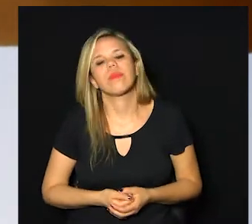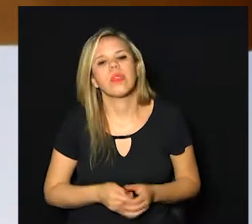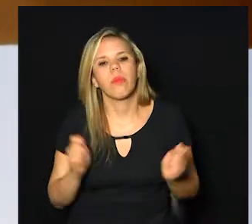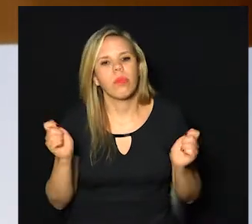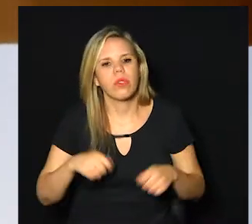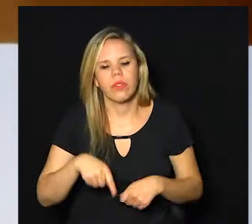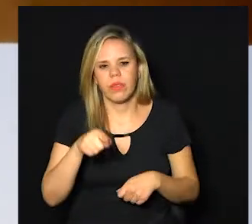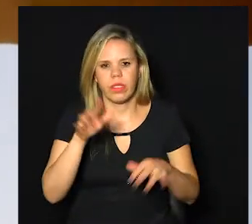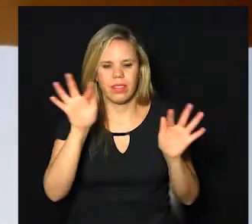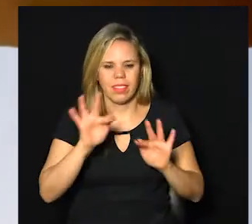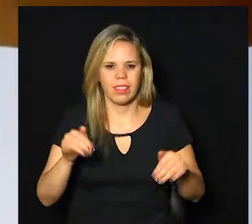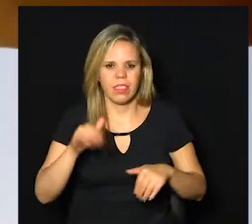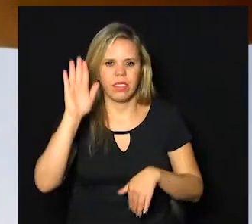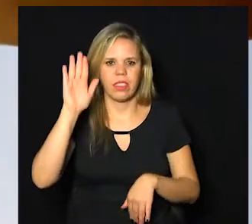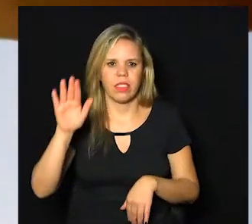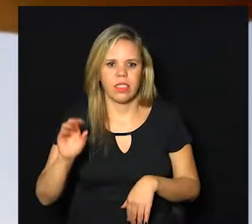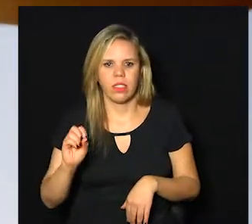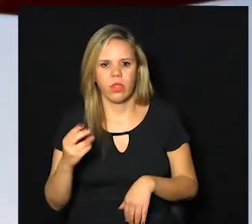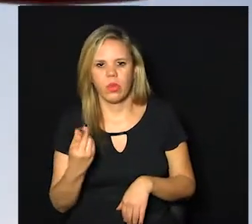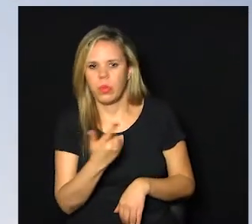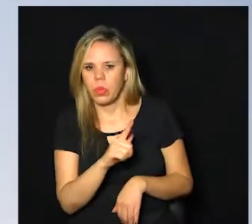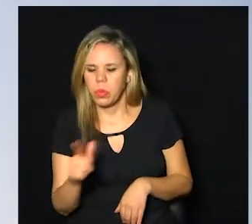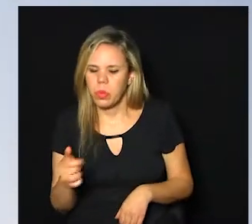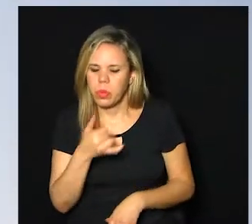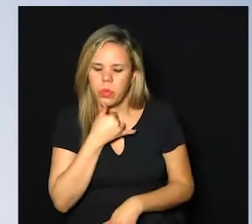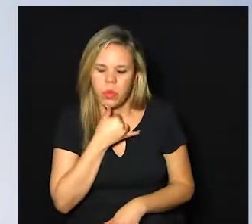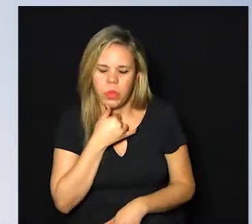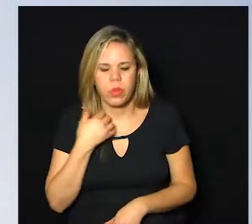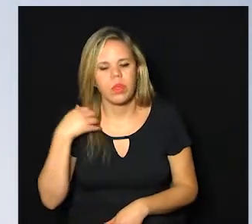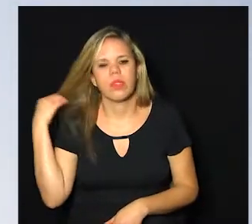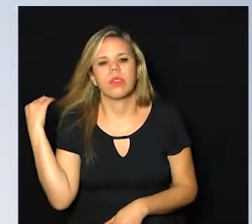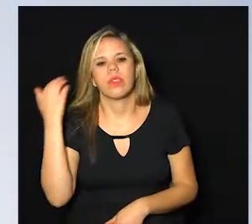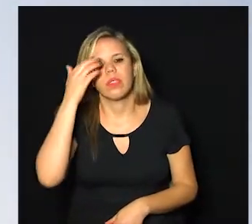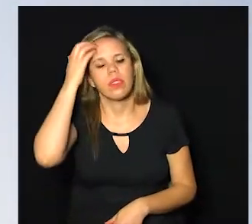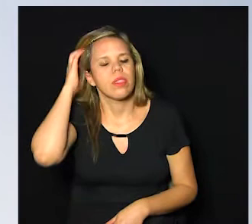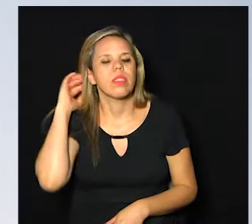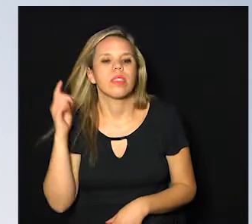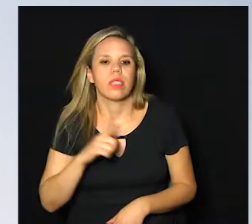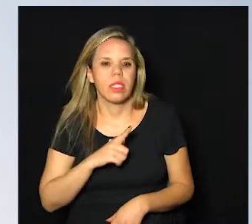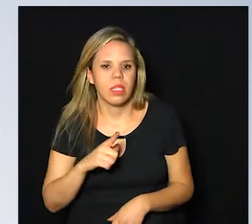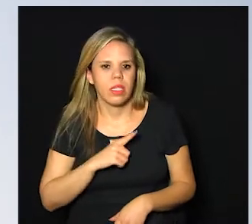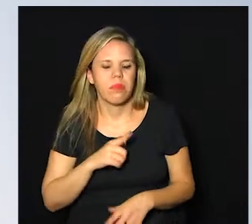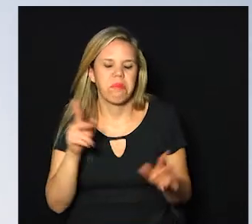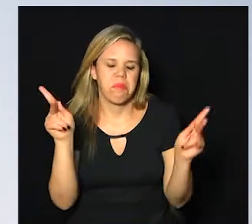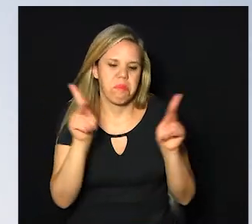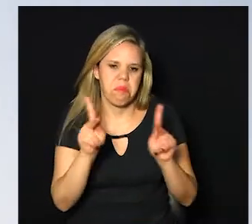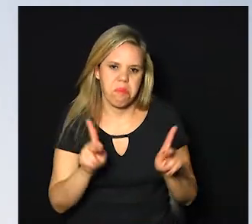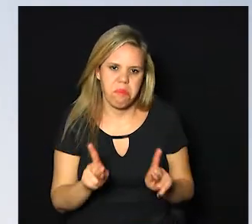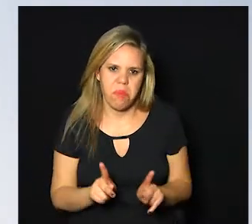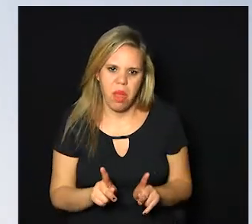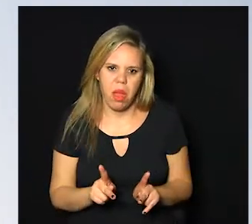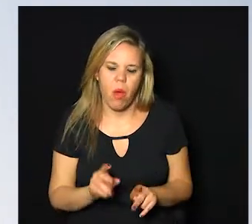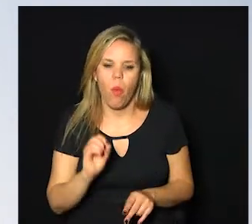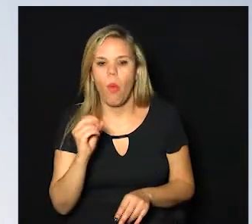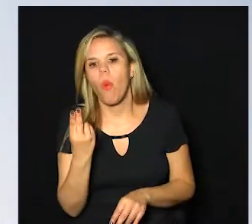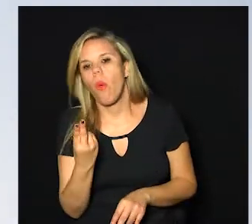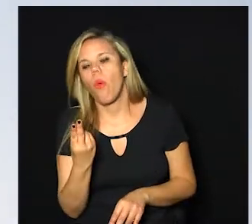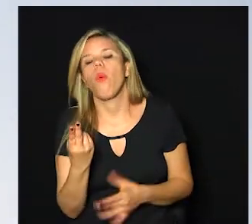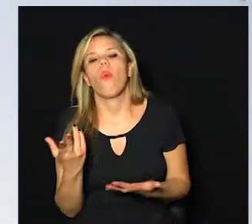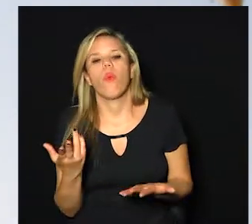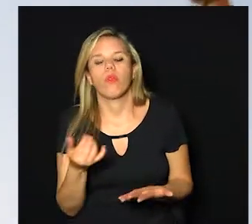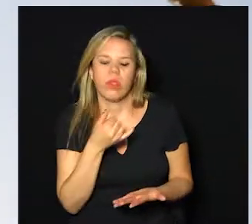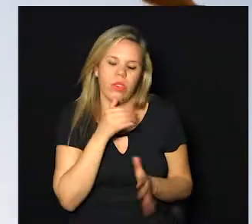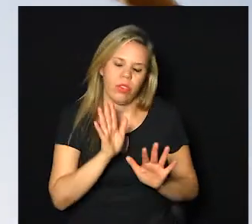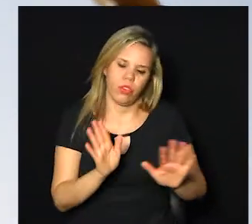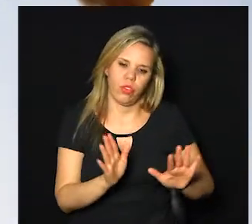possível que você seja mais feliz ou que não tenha tristeza, né? Ou que você esteja ali em paz, tranquilo, do que ao contrário.